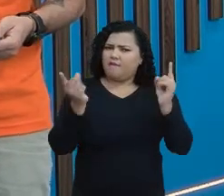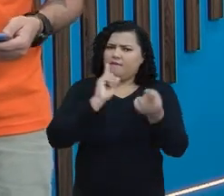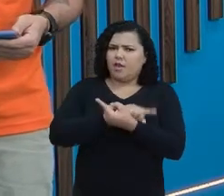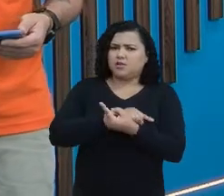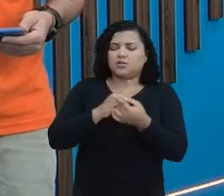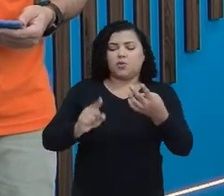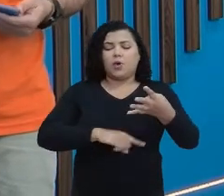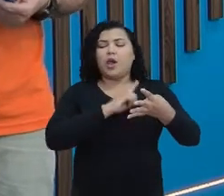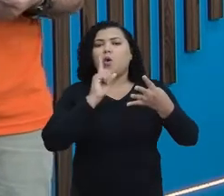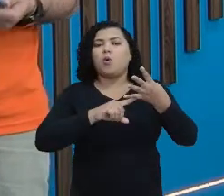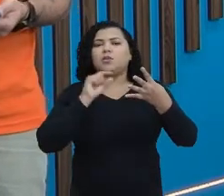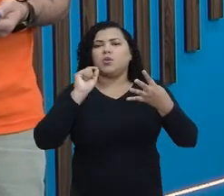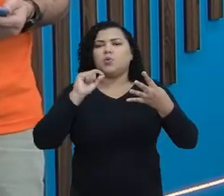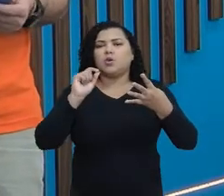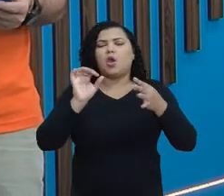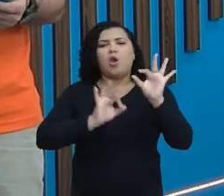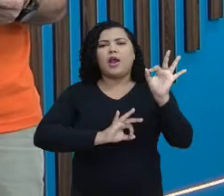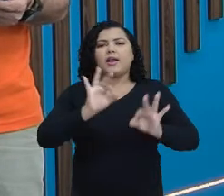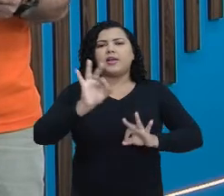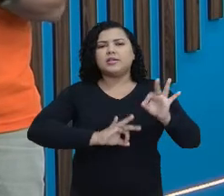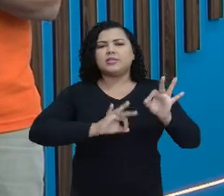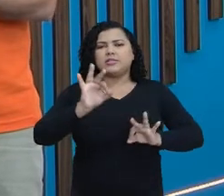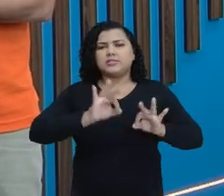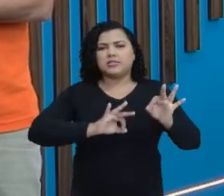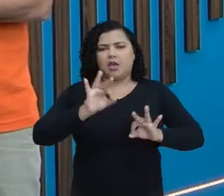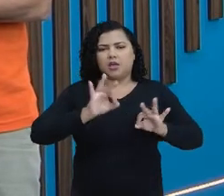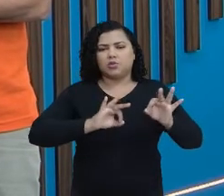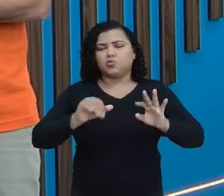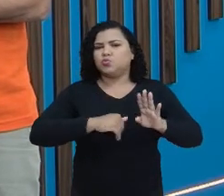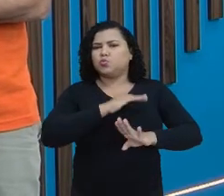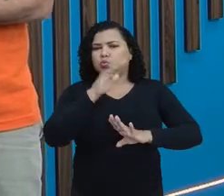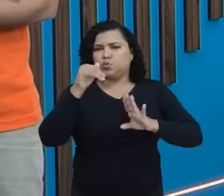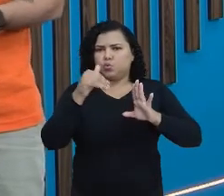quarta etapa é armar o problema, ou seja, pegar